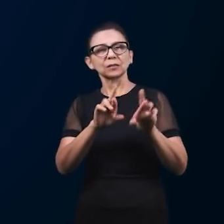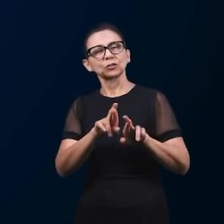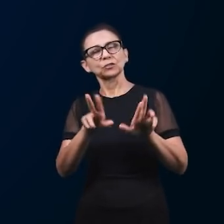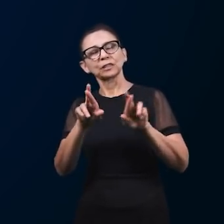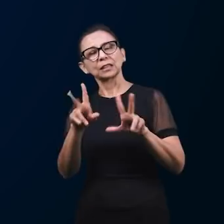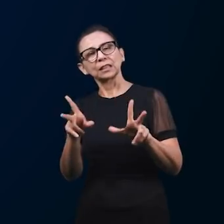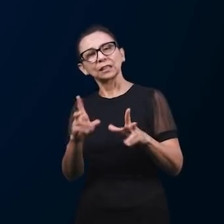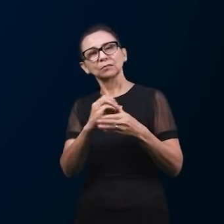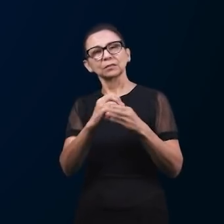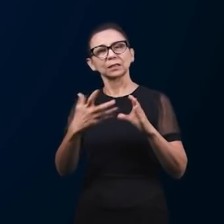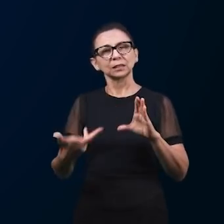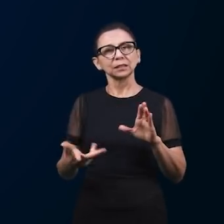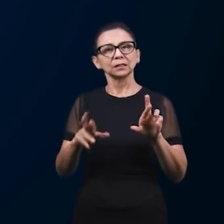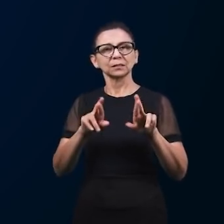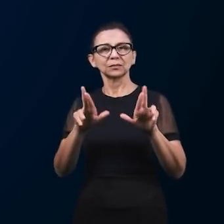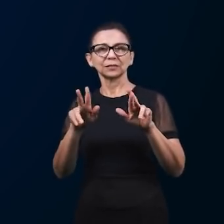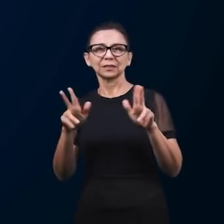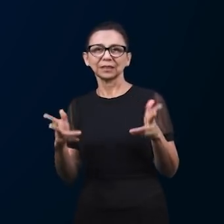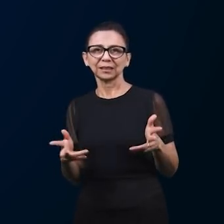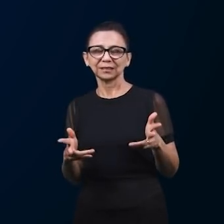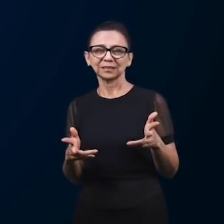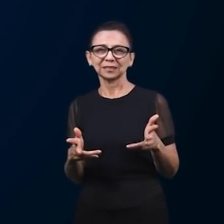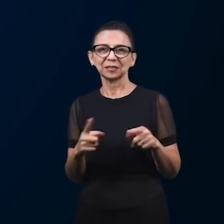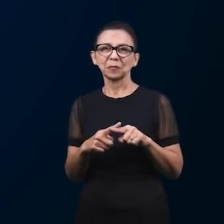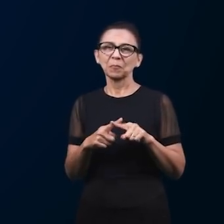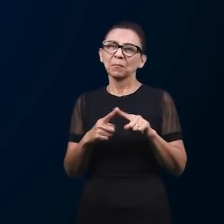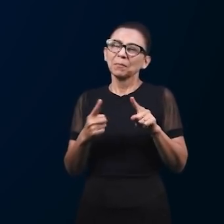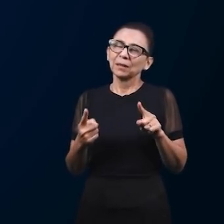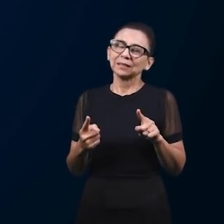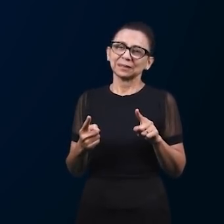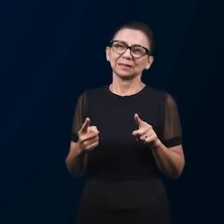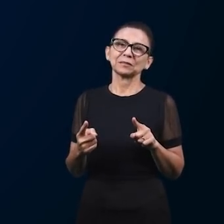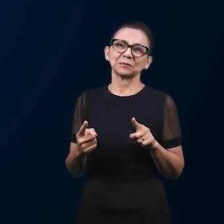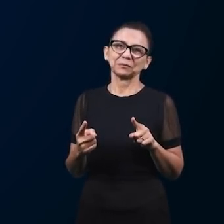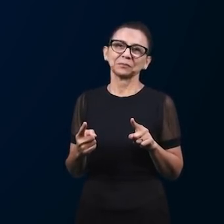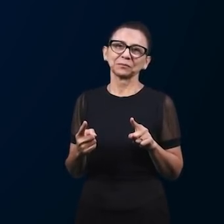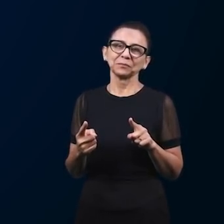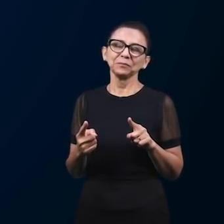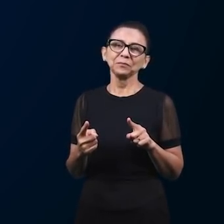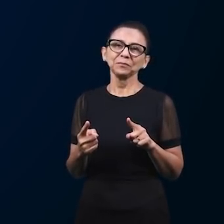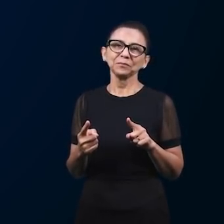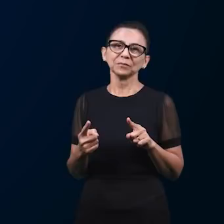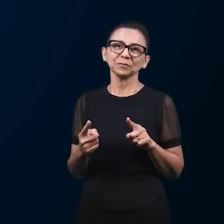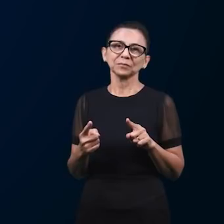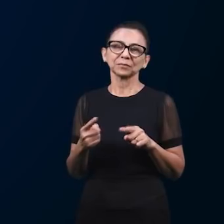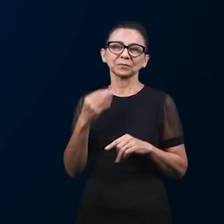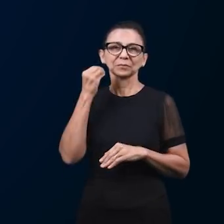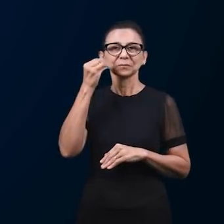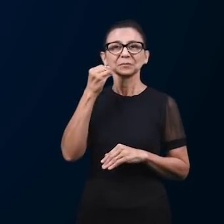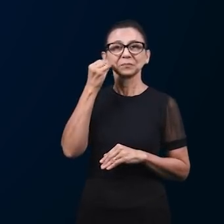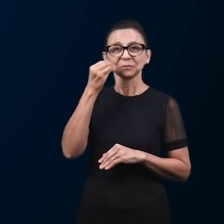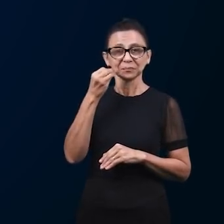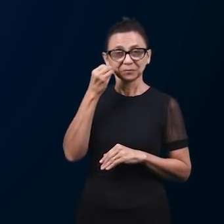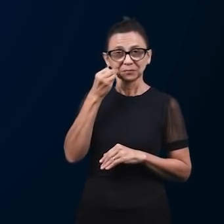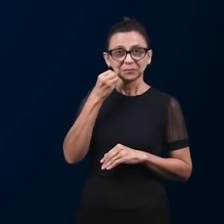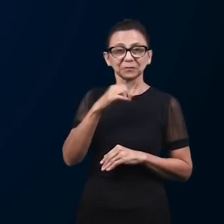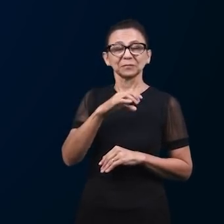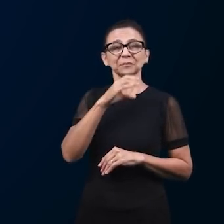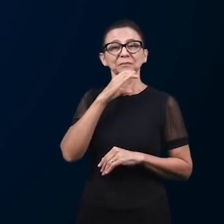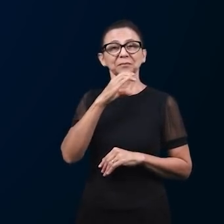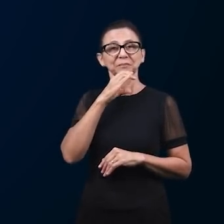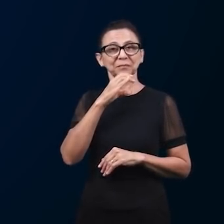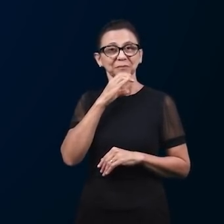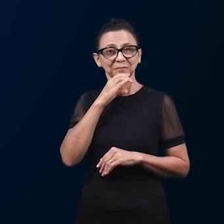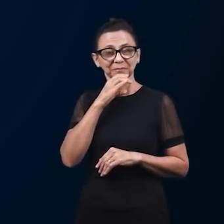outras abordagens, são outros aspectos que são trazidos. Mas de toda forma, o que representa essas experiências,